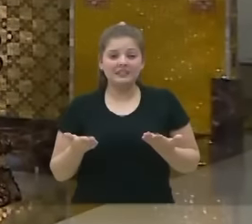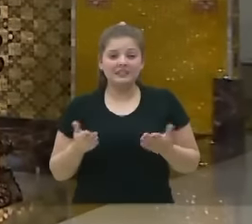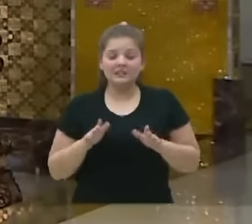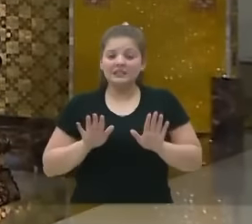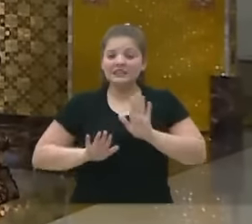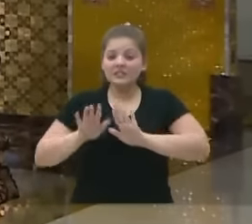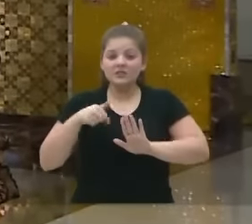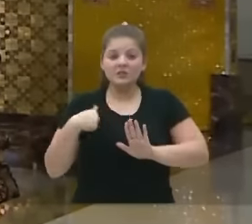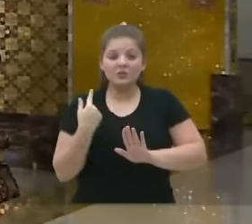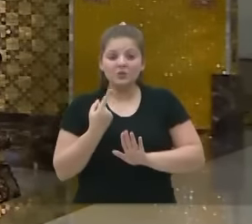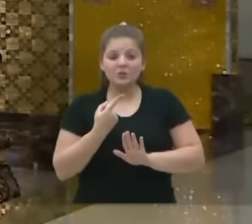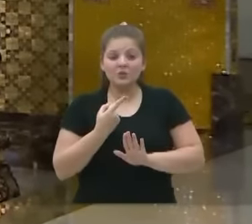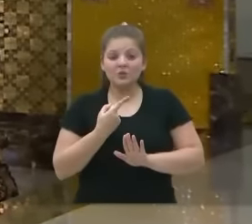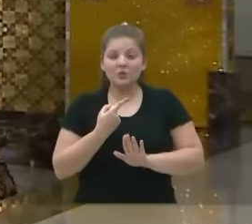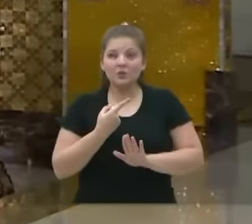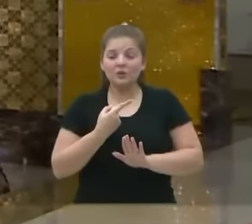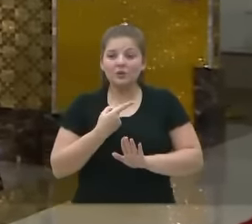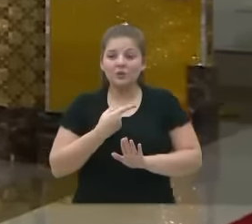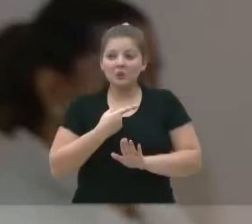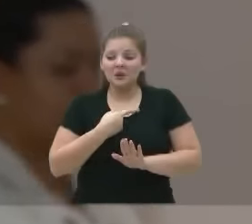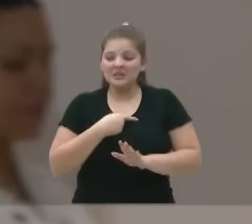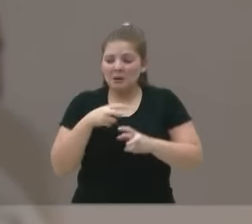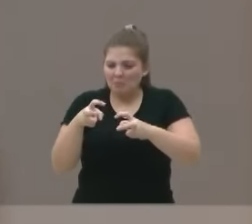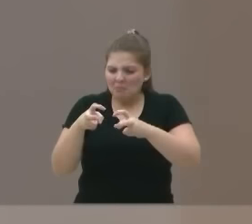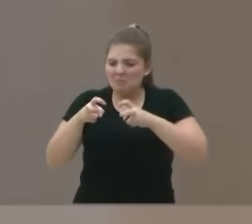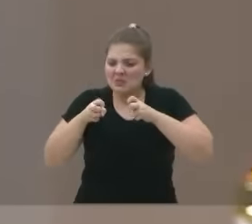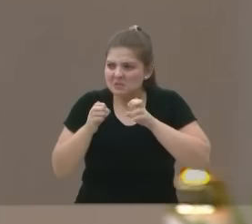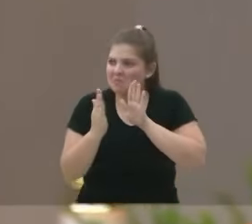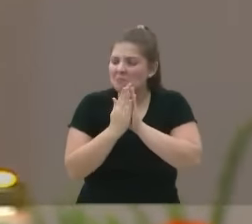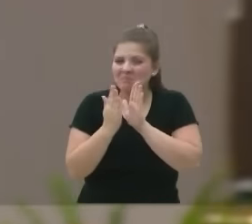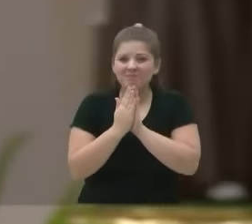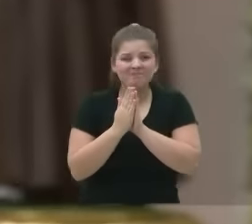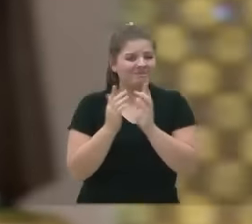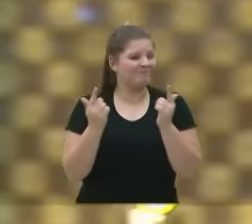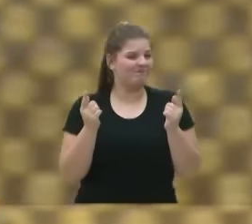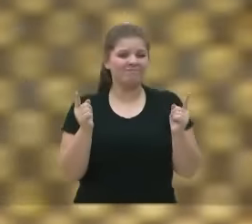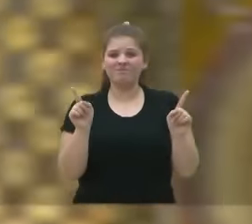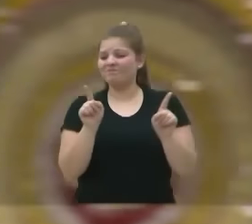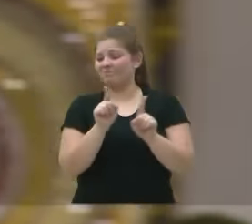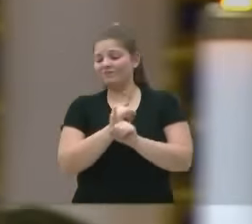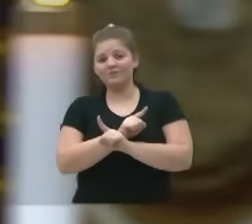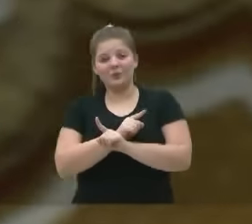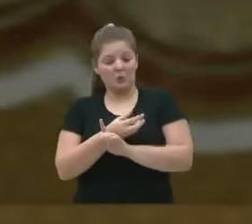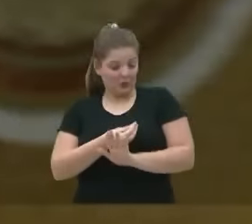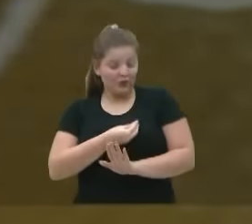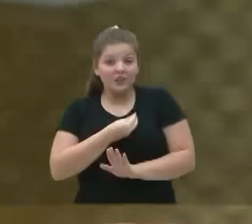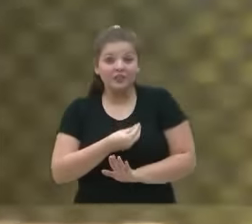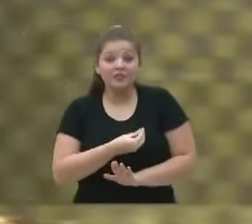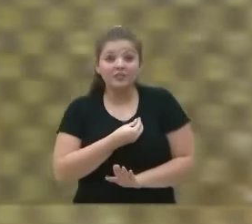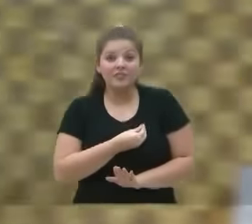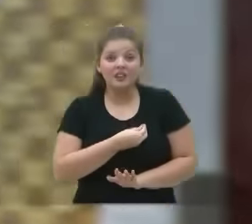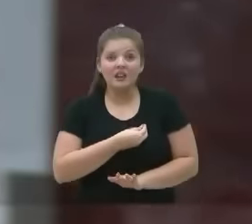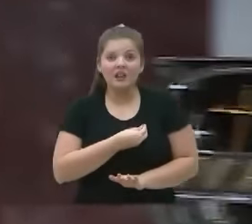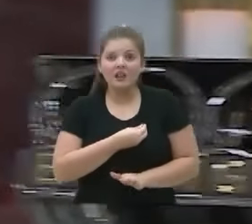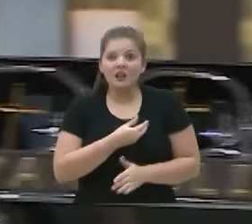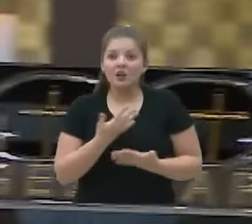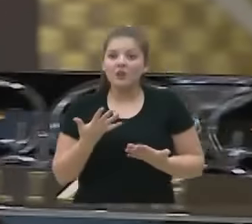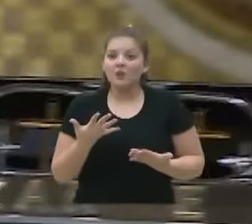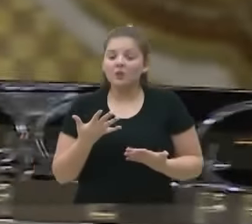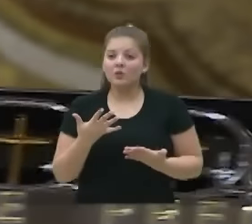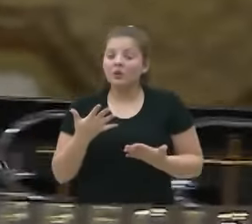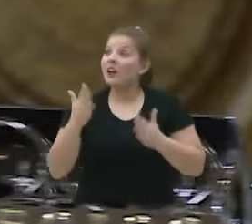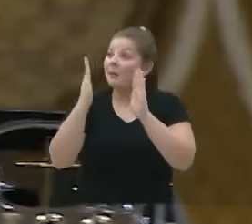não reconhecemos a Tua presença, não vivemos a Tua forma de